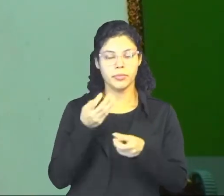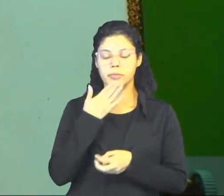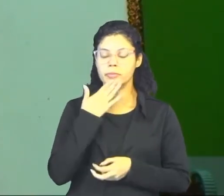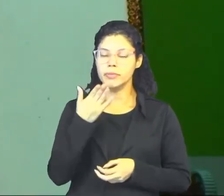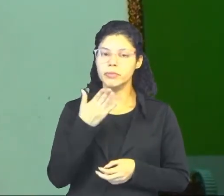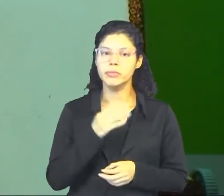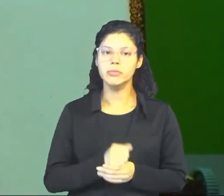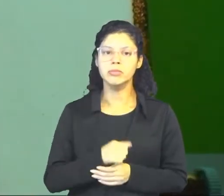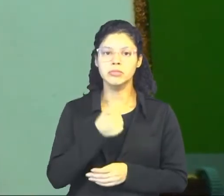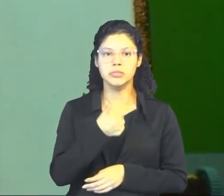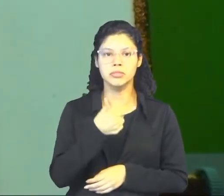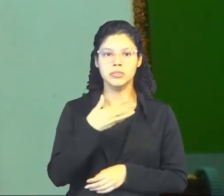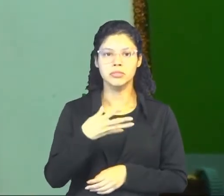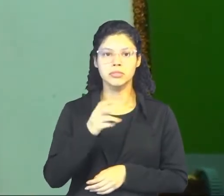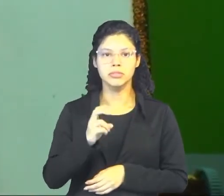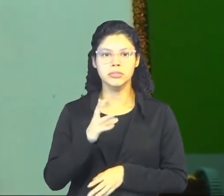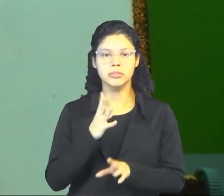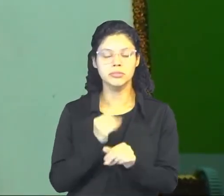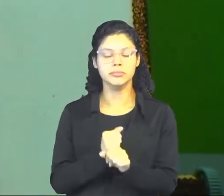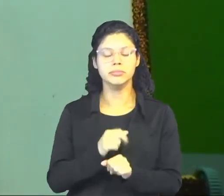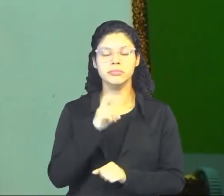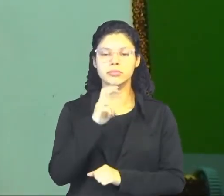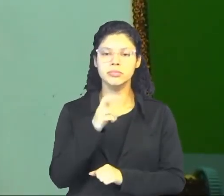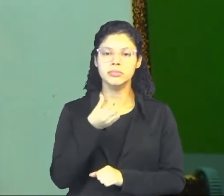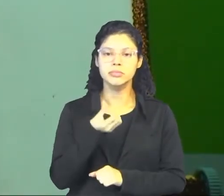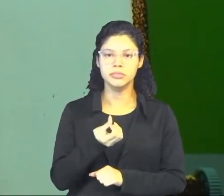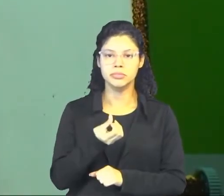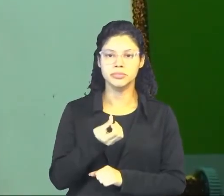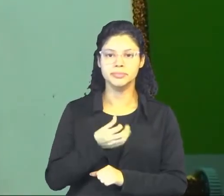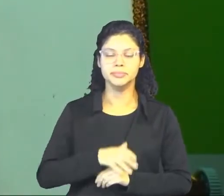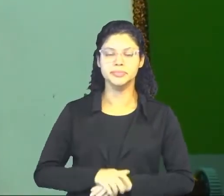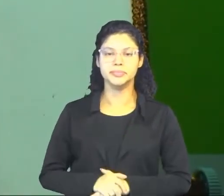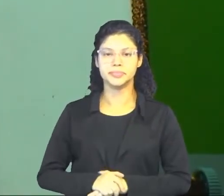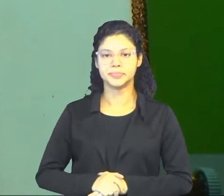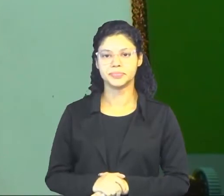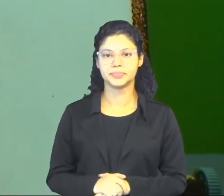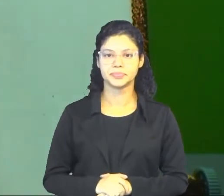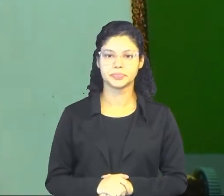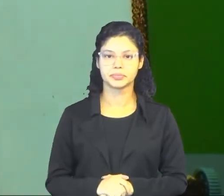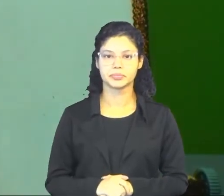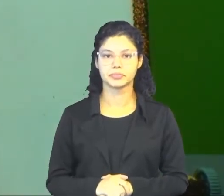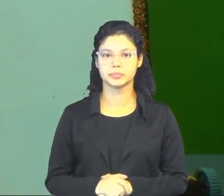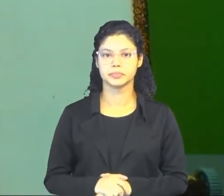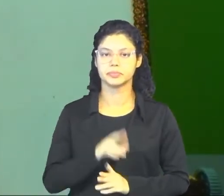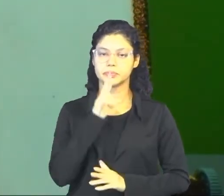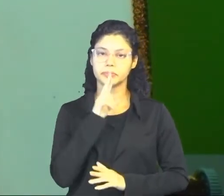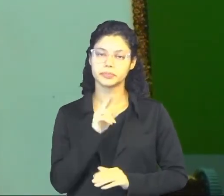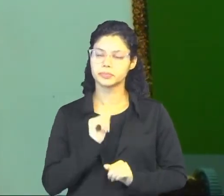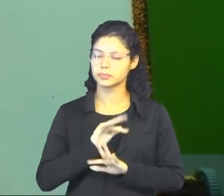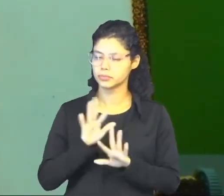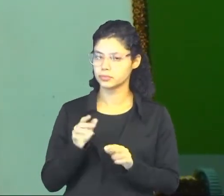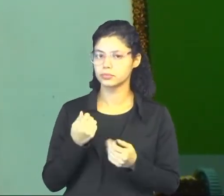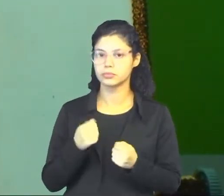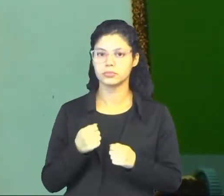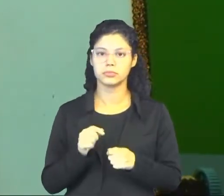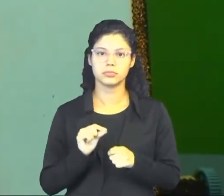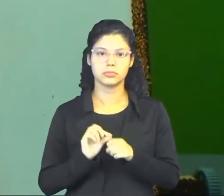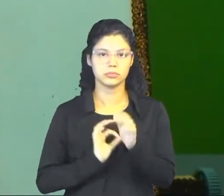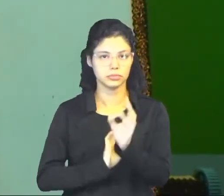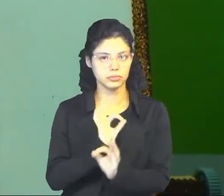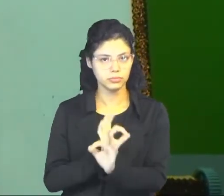gente calcular 245 mais 56. Para me calcular, é claro que eu vou ter que fazer